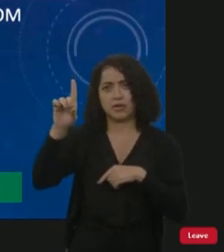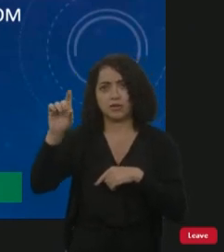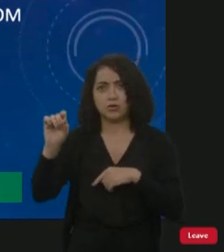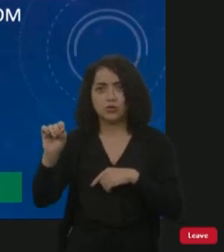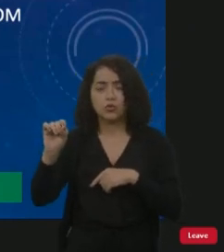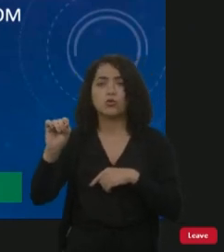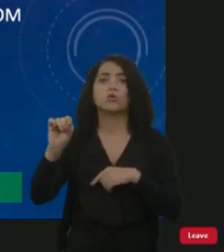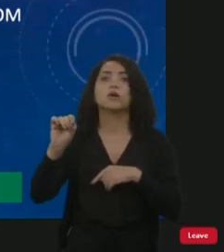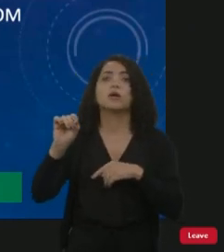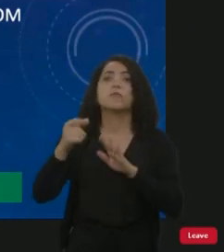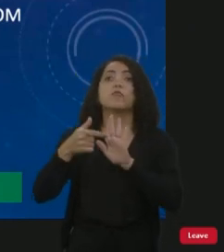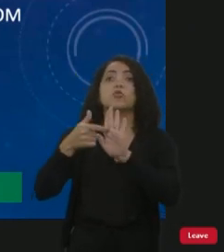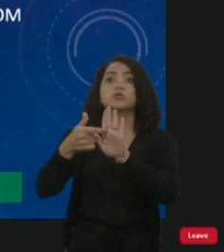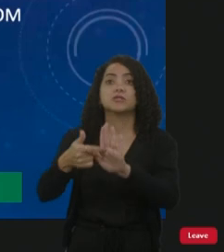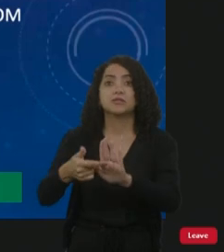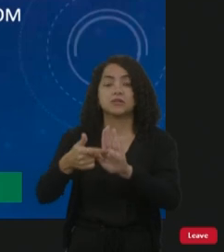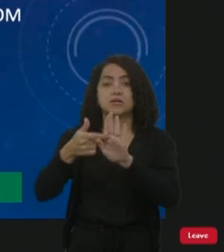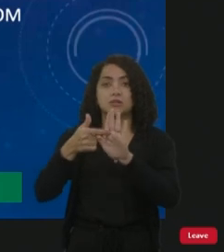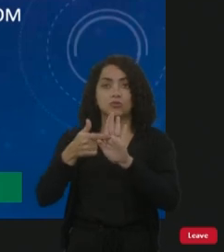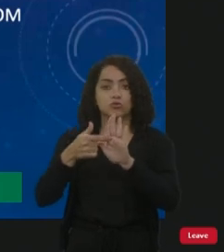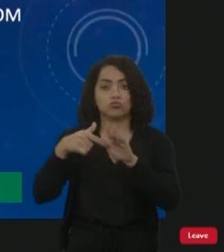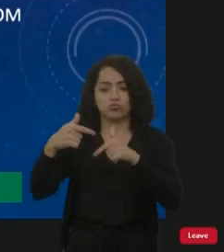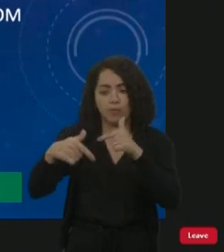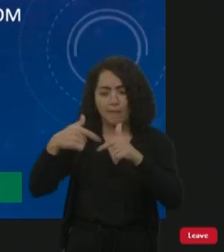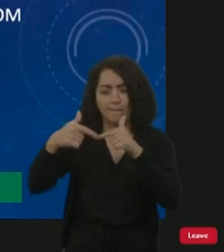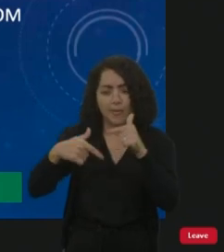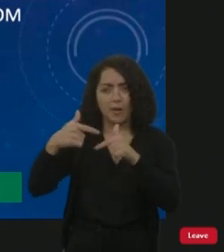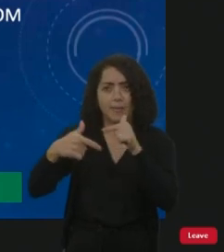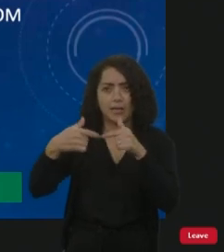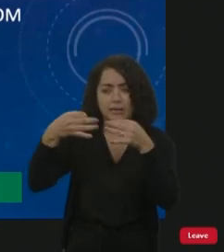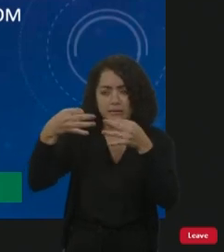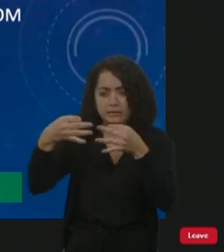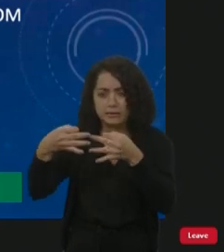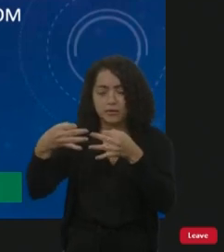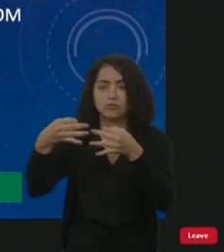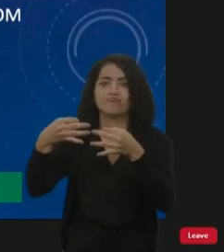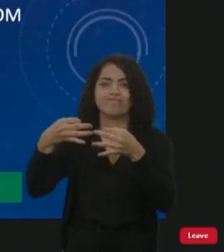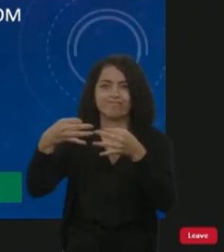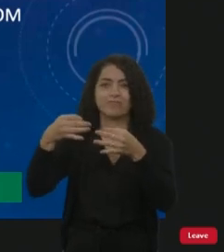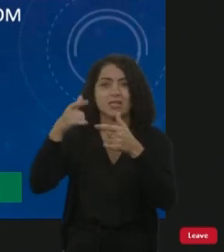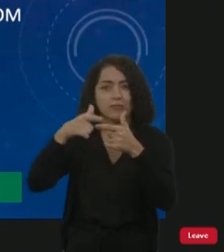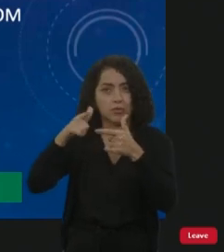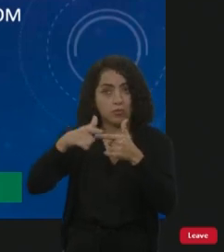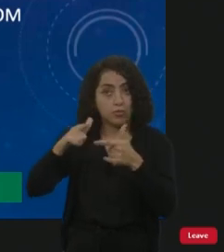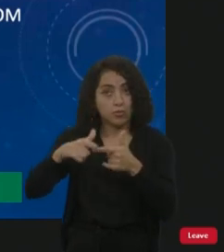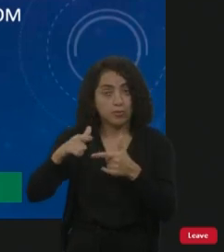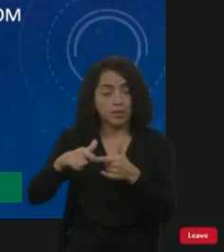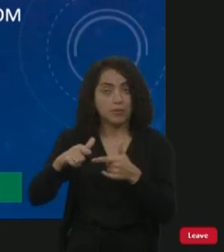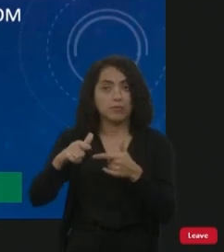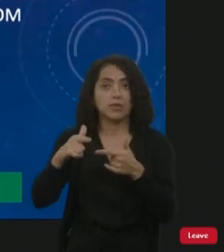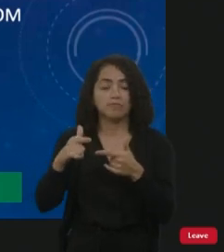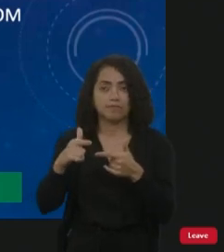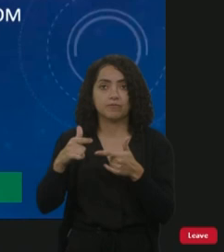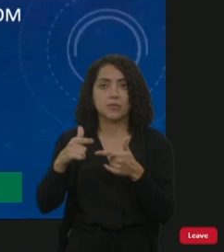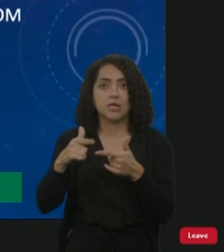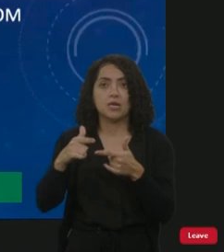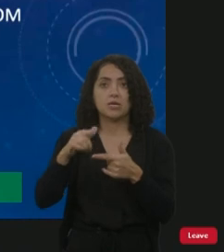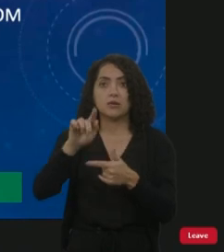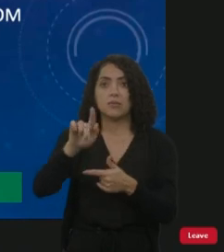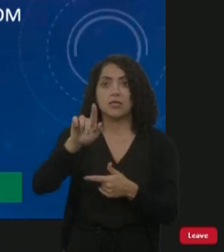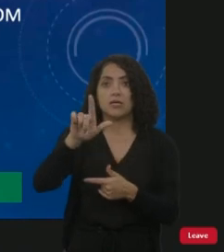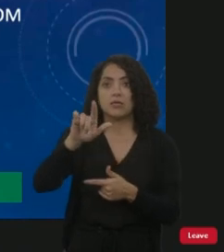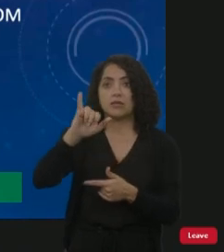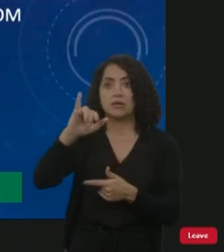estava trabalhando adequadamente, estava sendo lesado, né? a glicemia